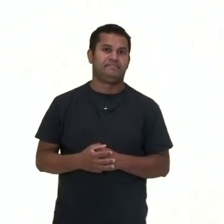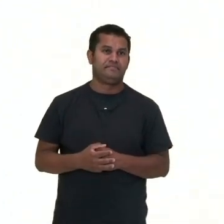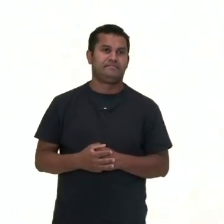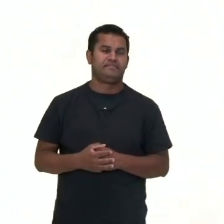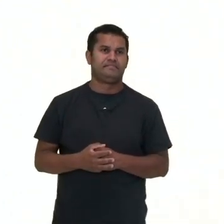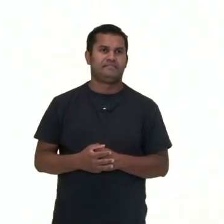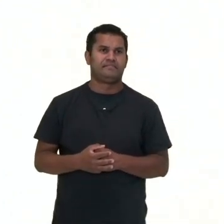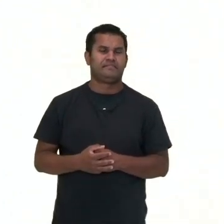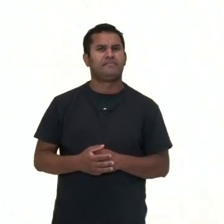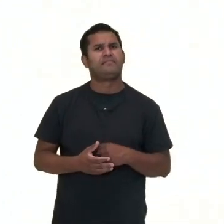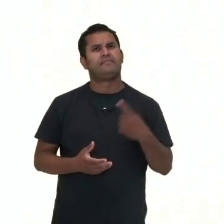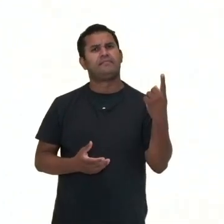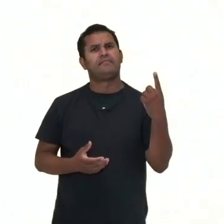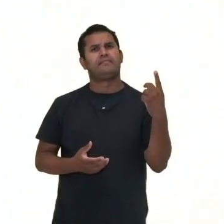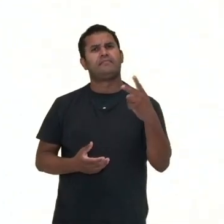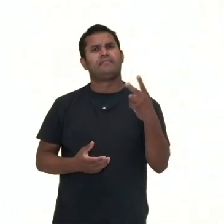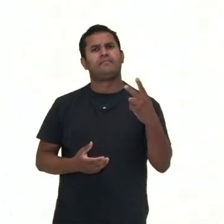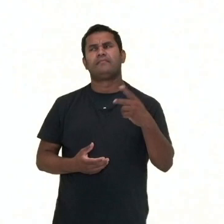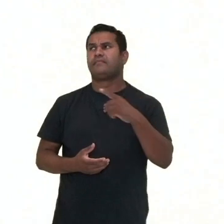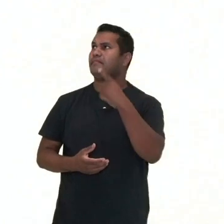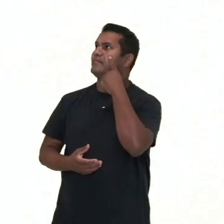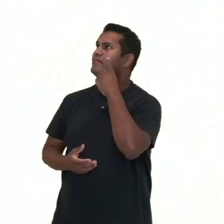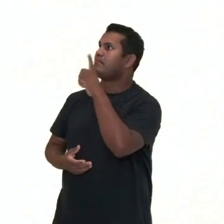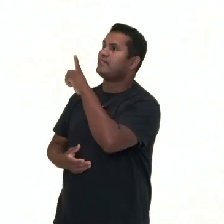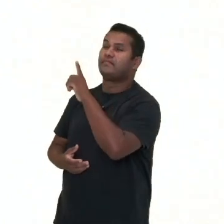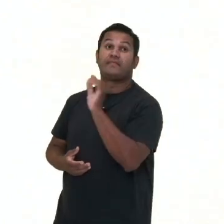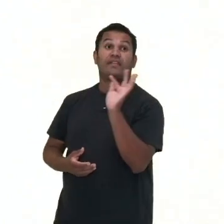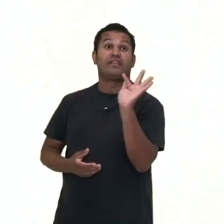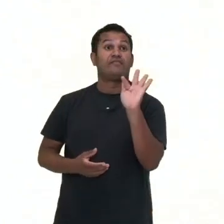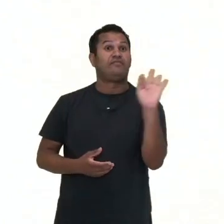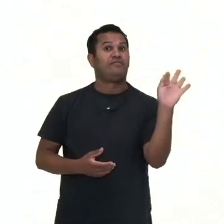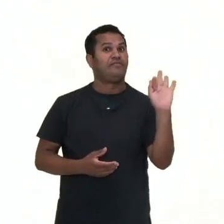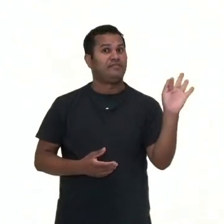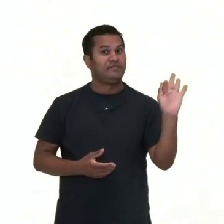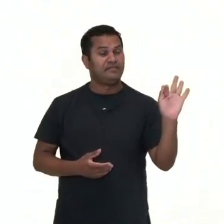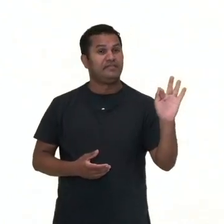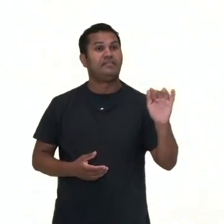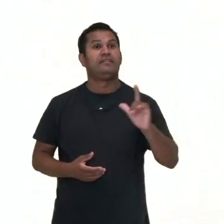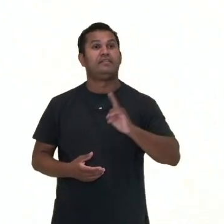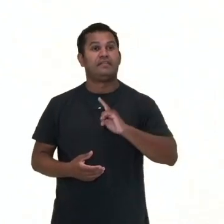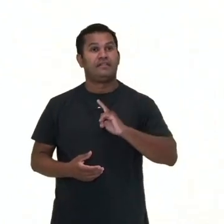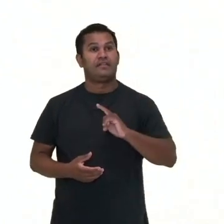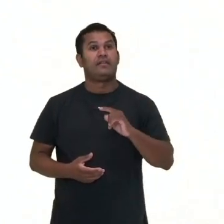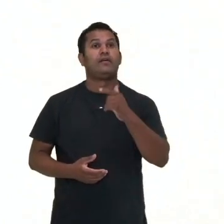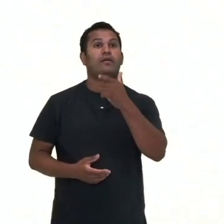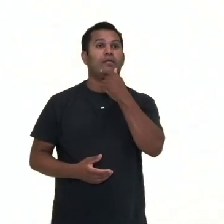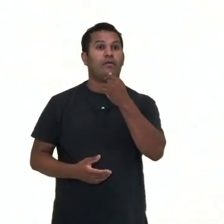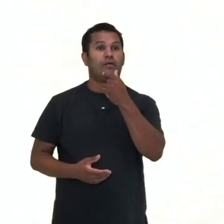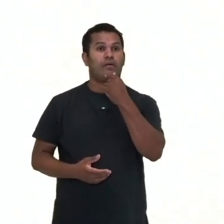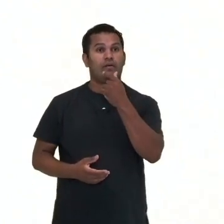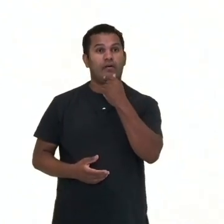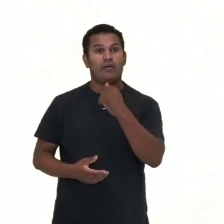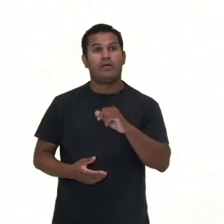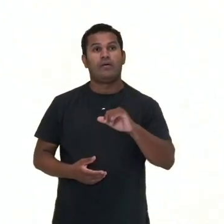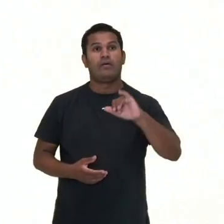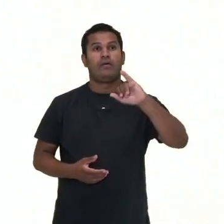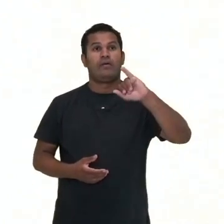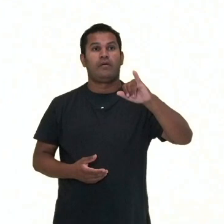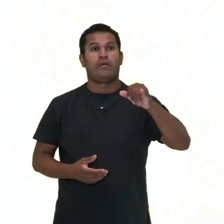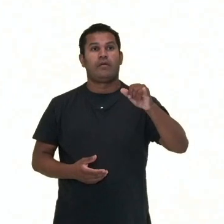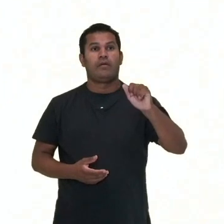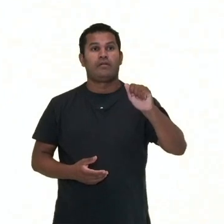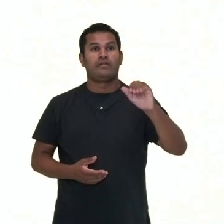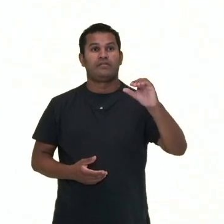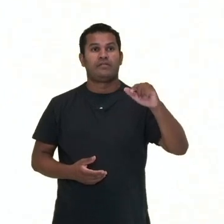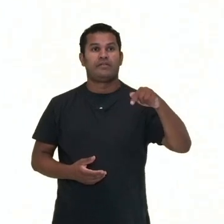tá? Franceses. Em 1534 foi a vez do navegador francês Jacques Cartier,